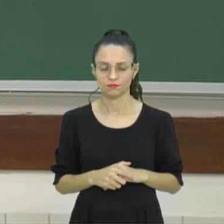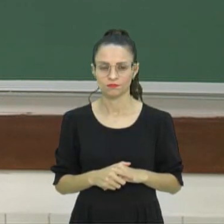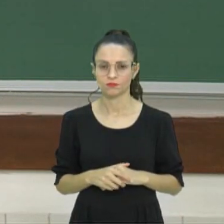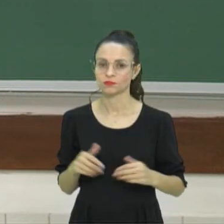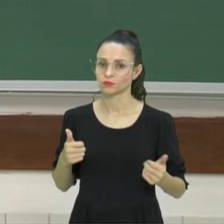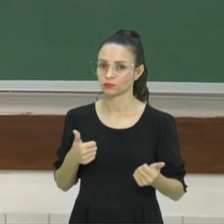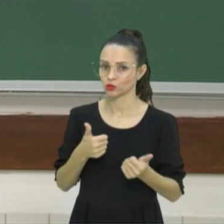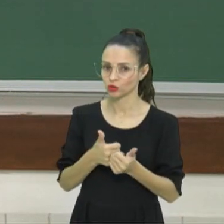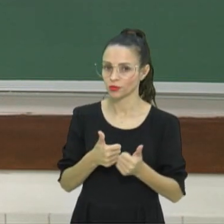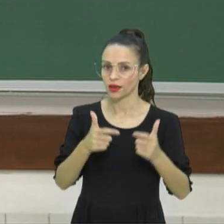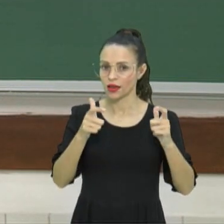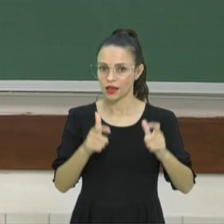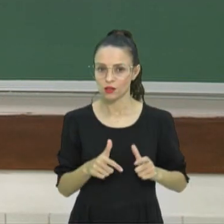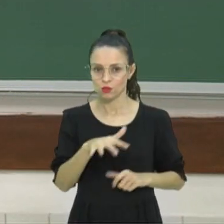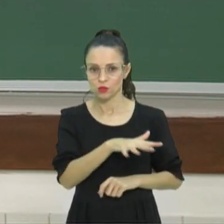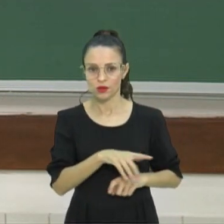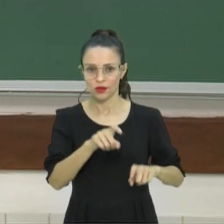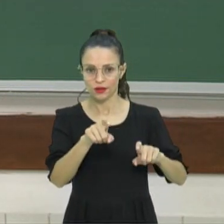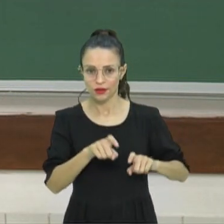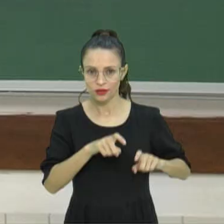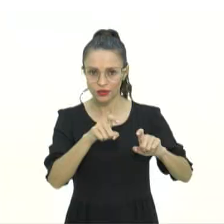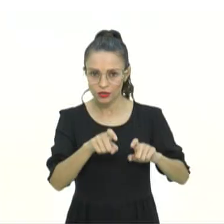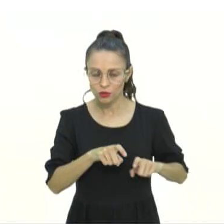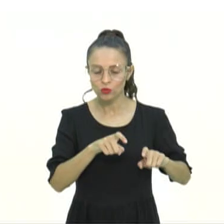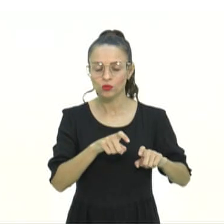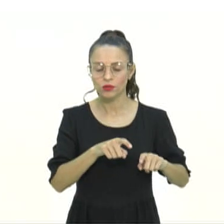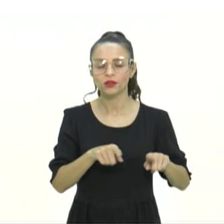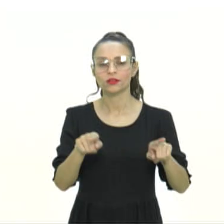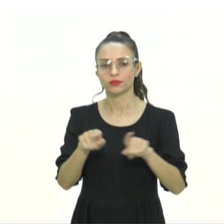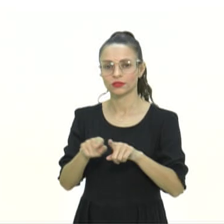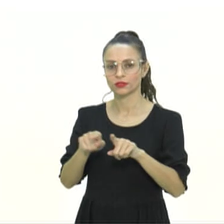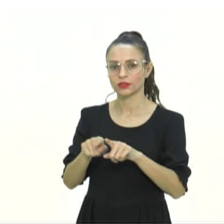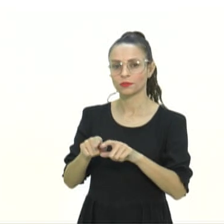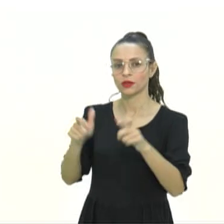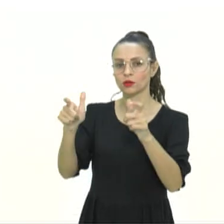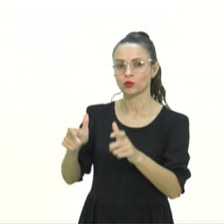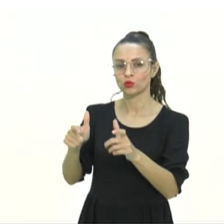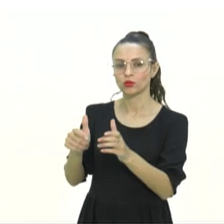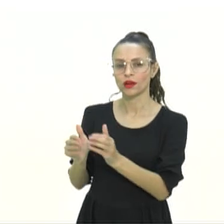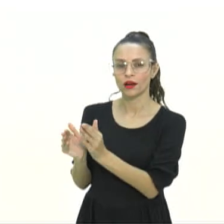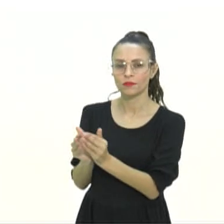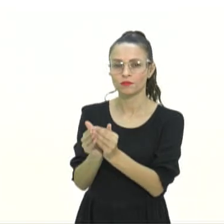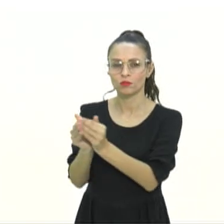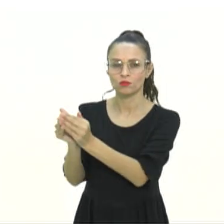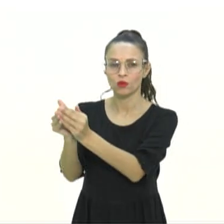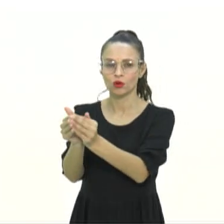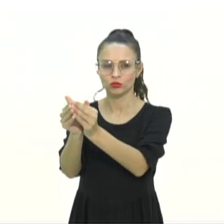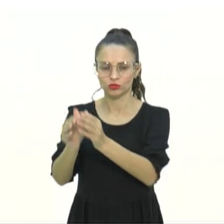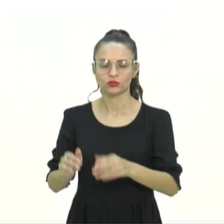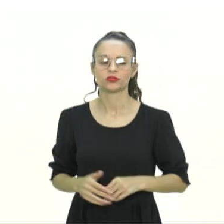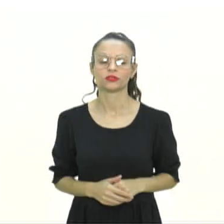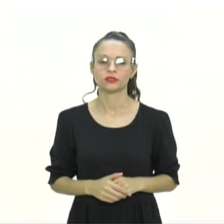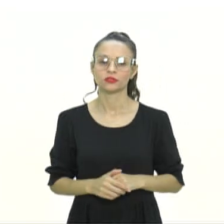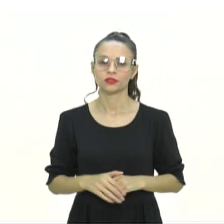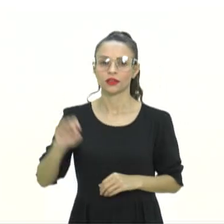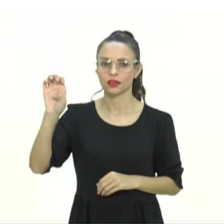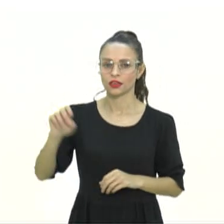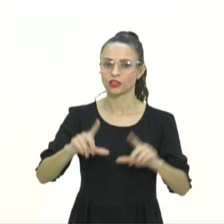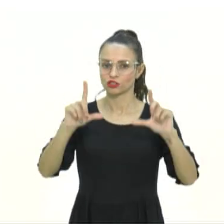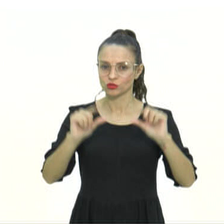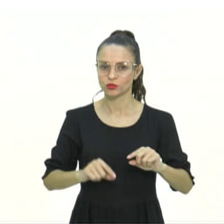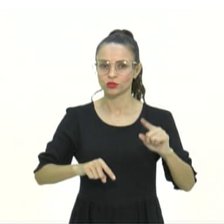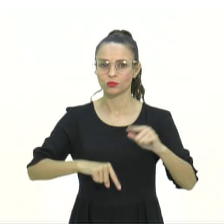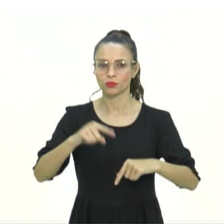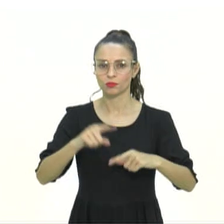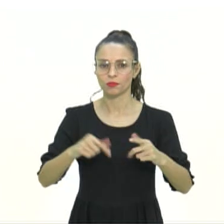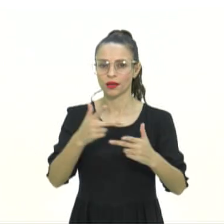a área de produção agrícola intensiva e os portos. E a letra E, diminuição dos fluxos